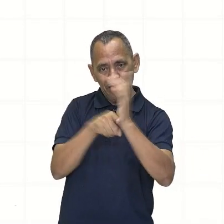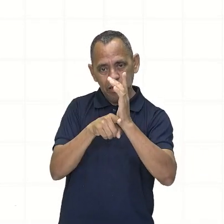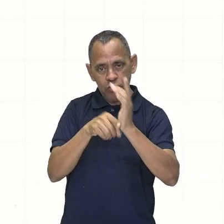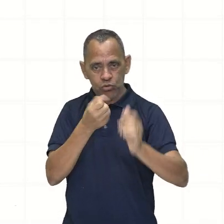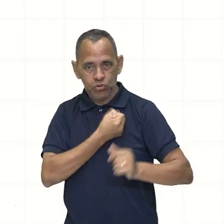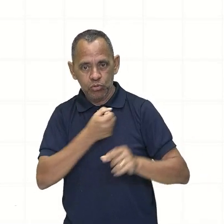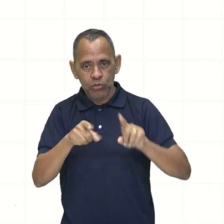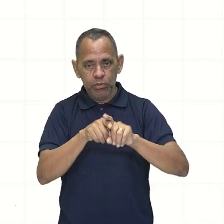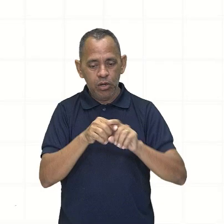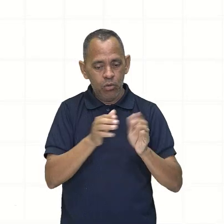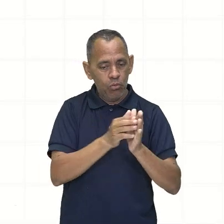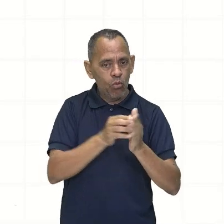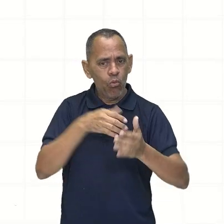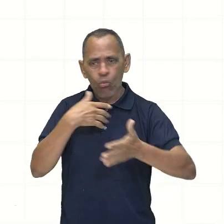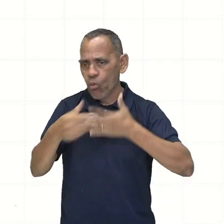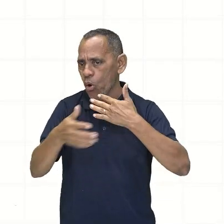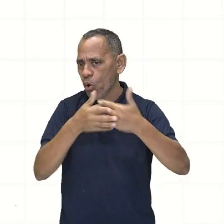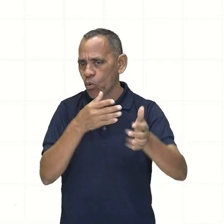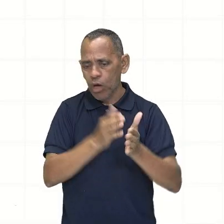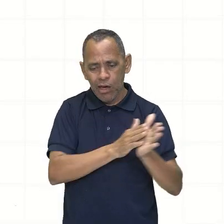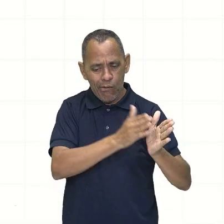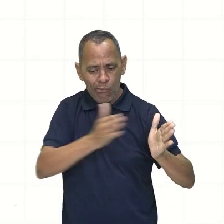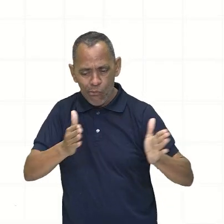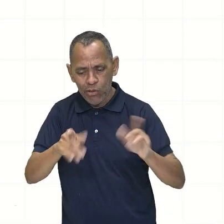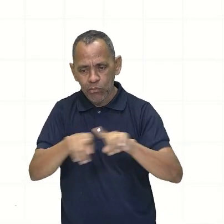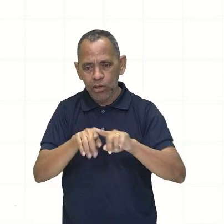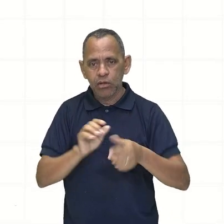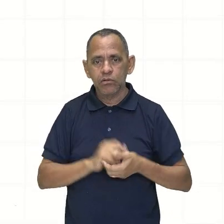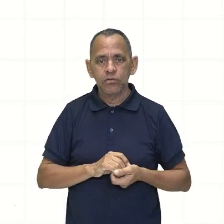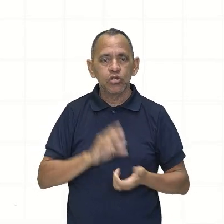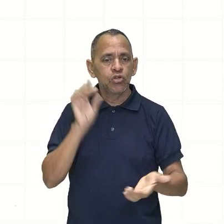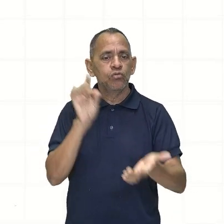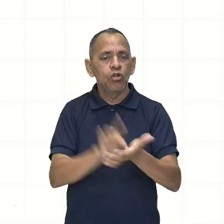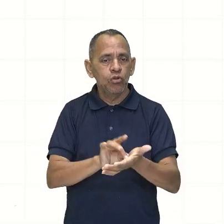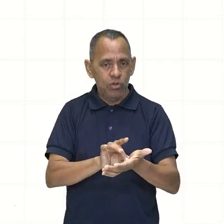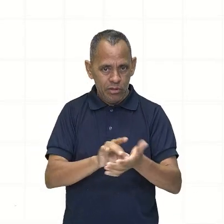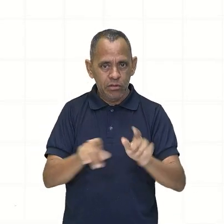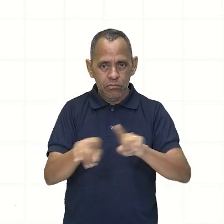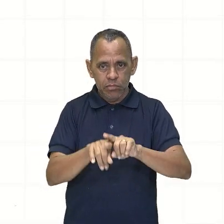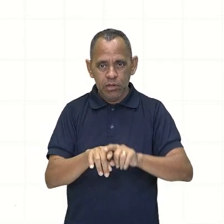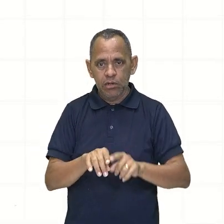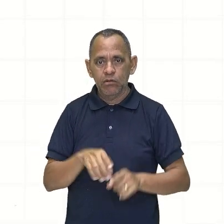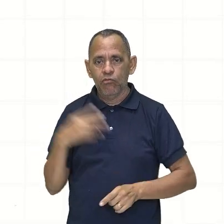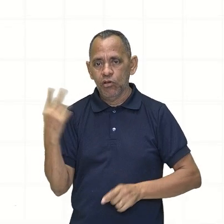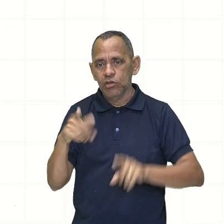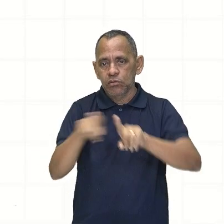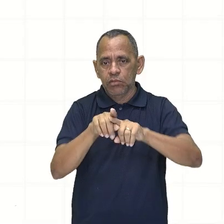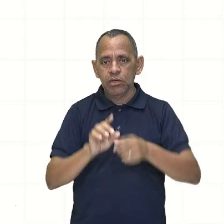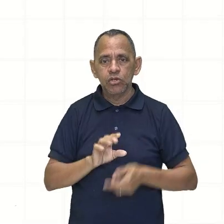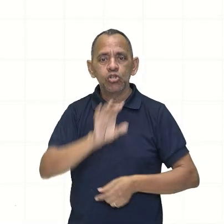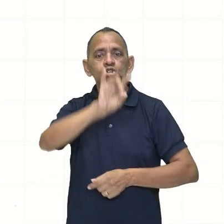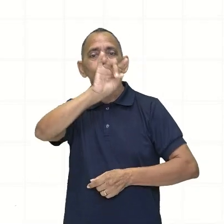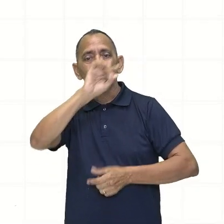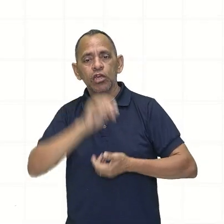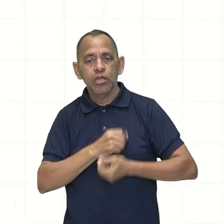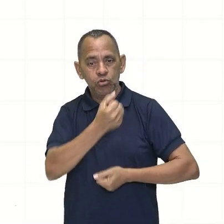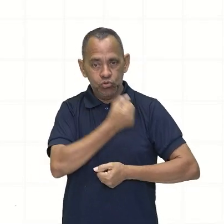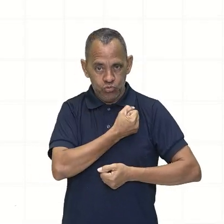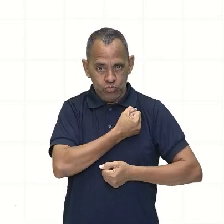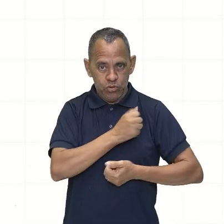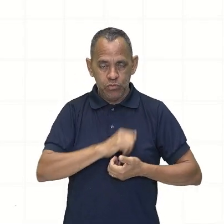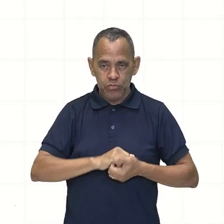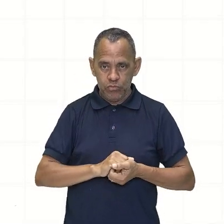ordem, multiplicamos os valores absolutos, ou seja, somente os números,